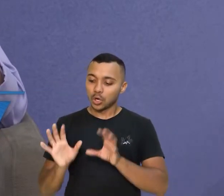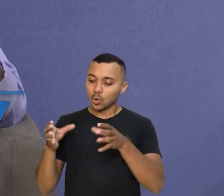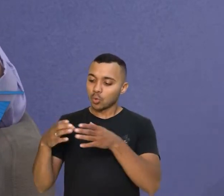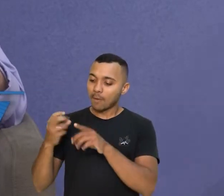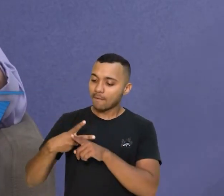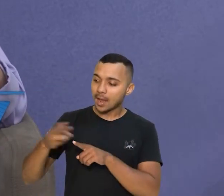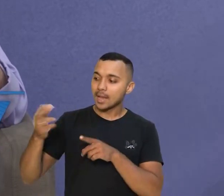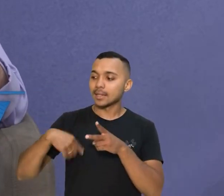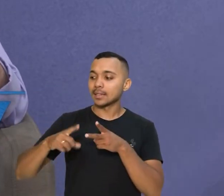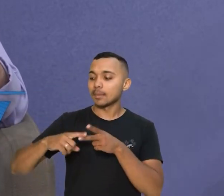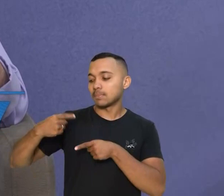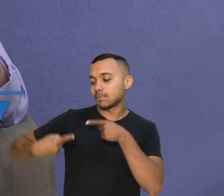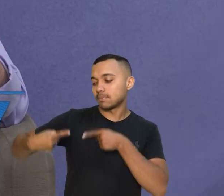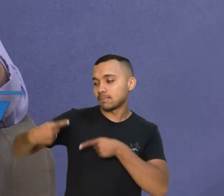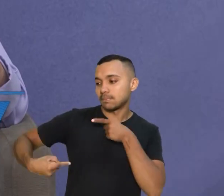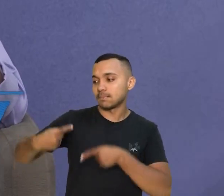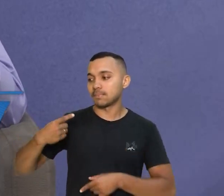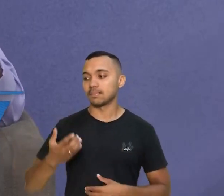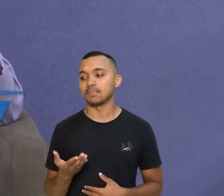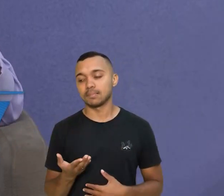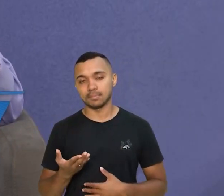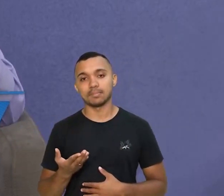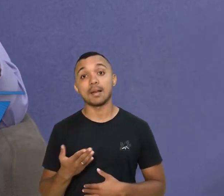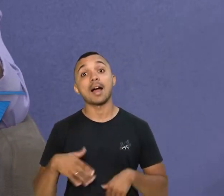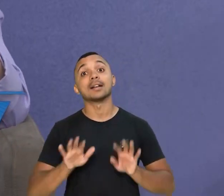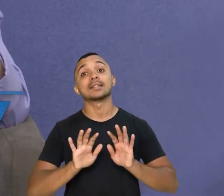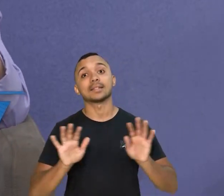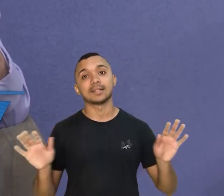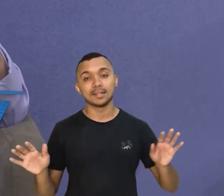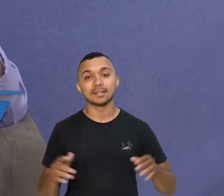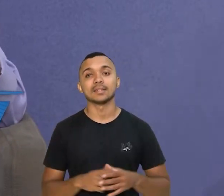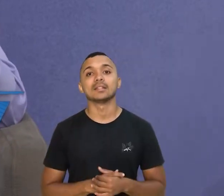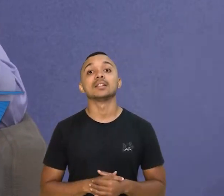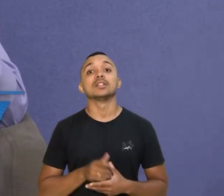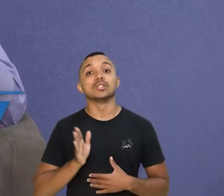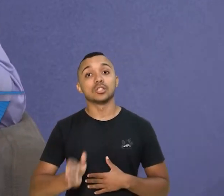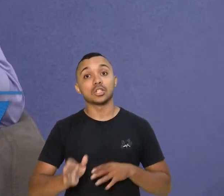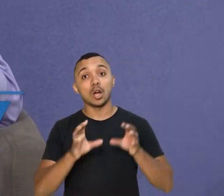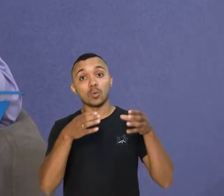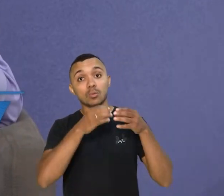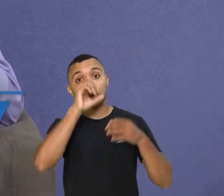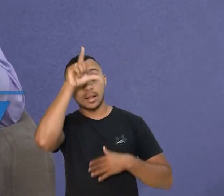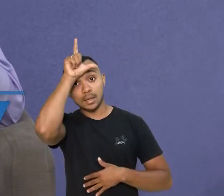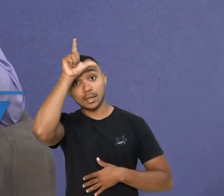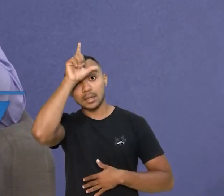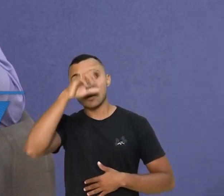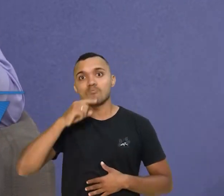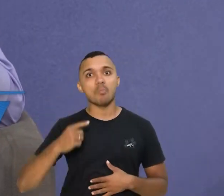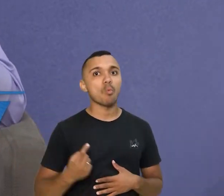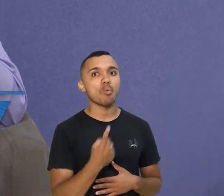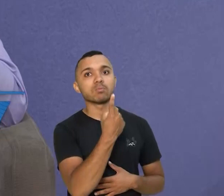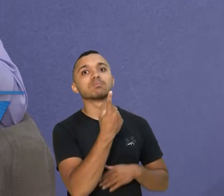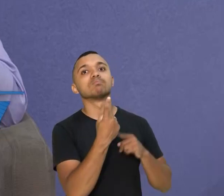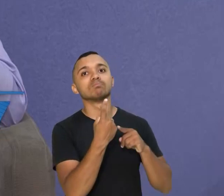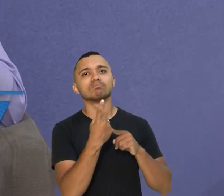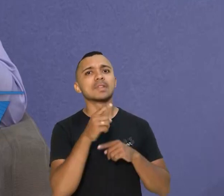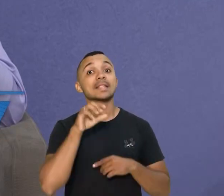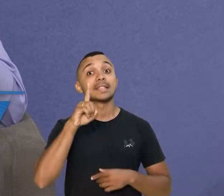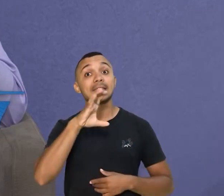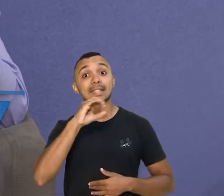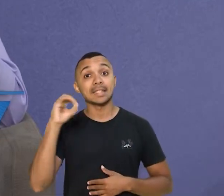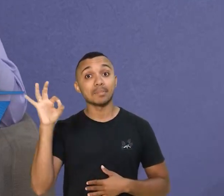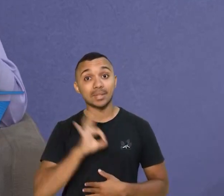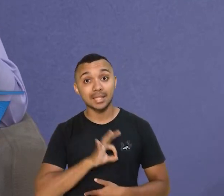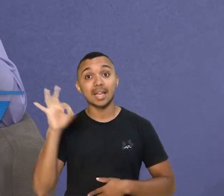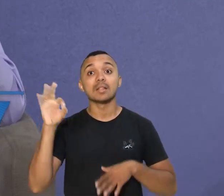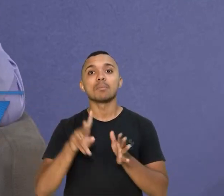longe, competitivo. Não é por acaso que ele está invicto. Tá, é o único time 100% da Série A, B, C e